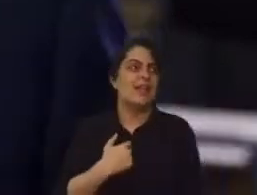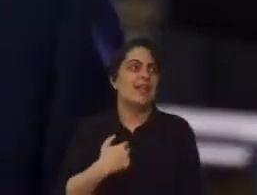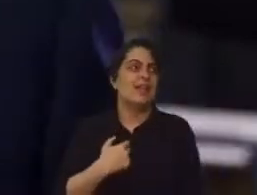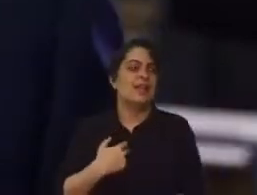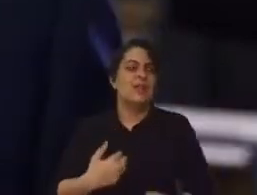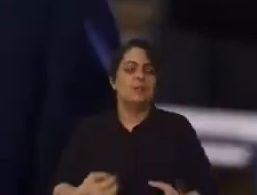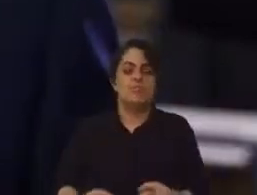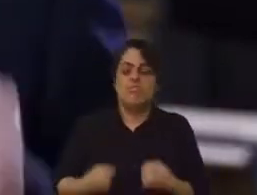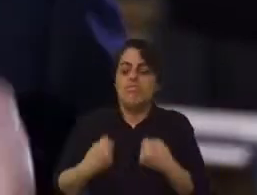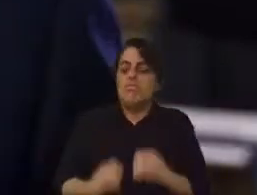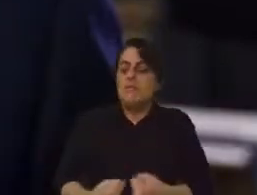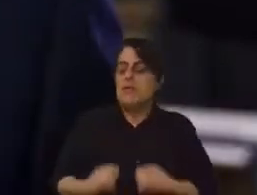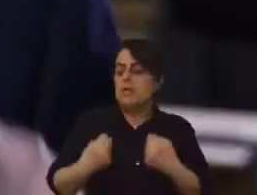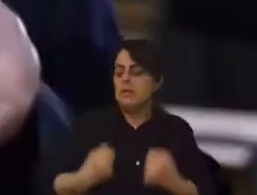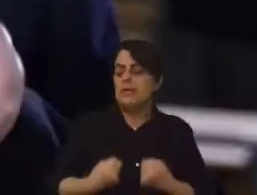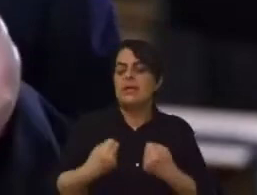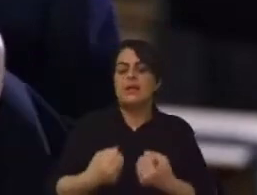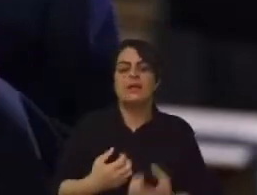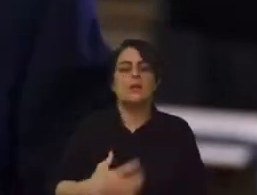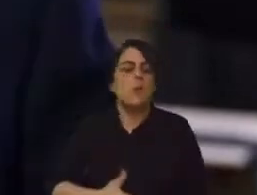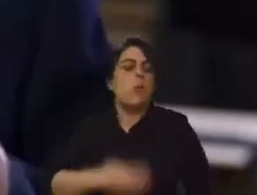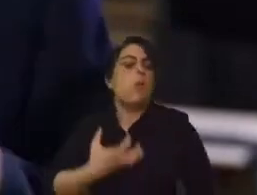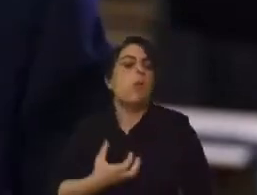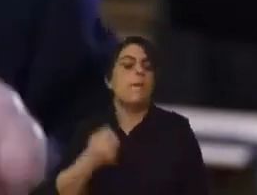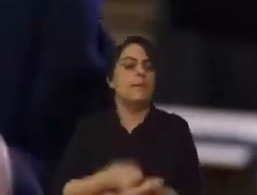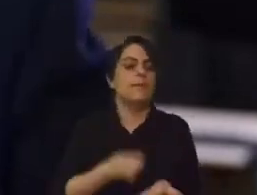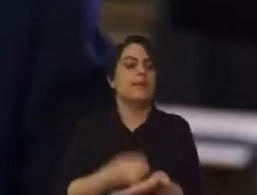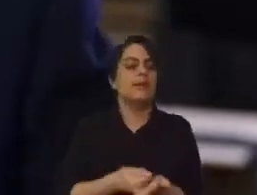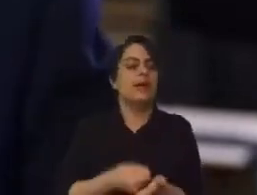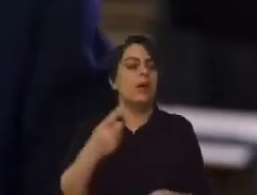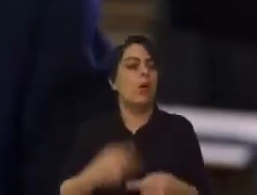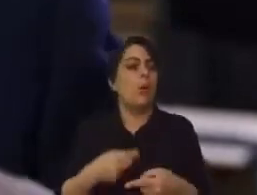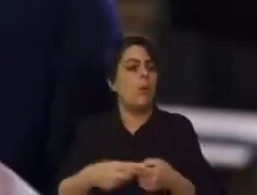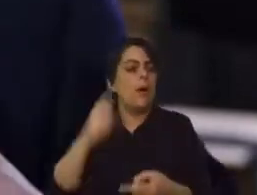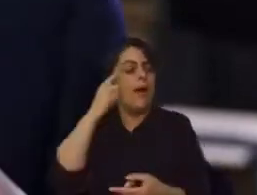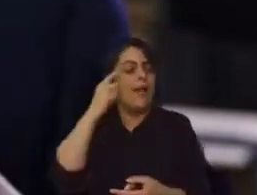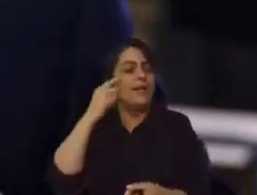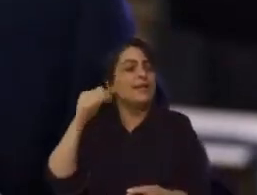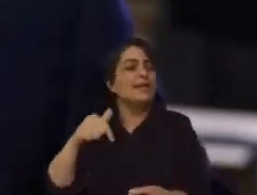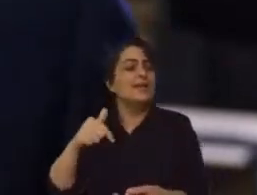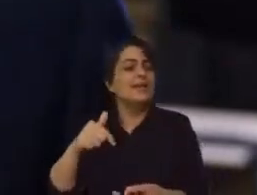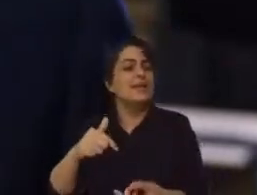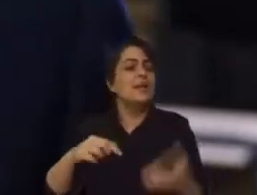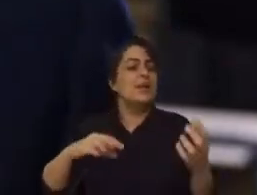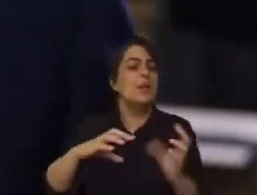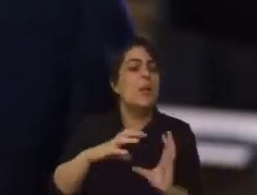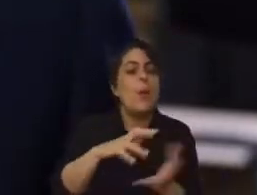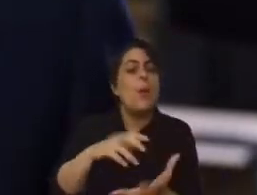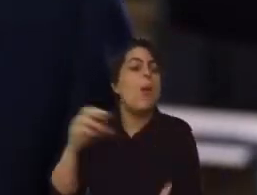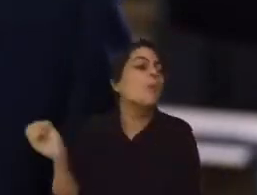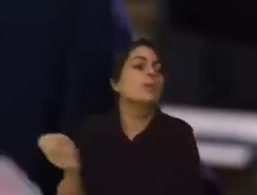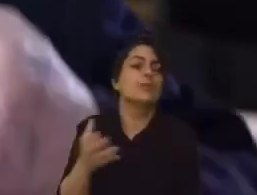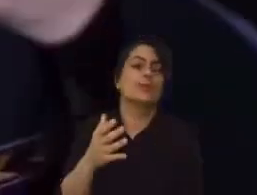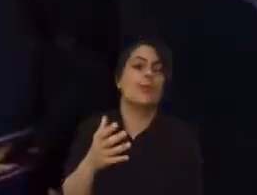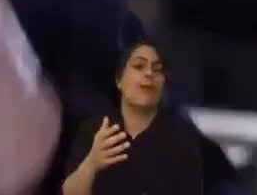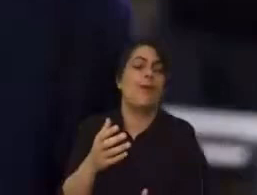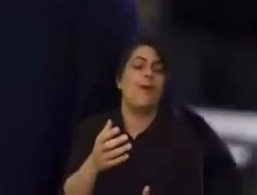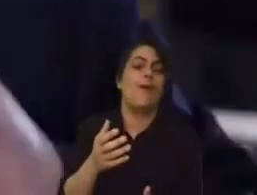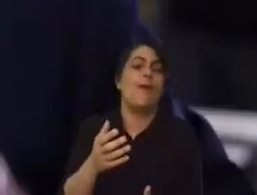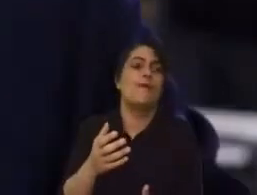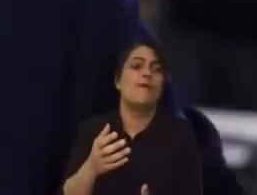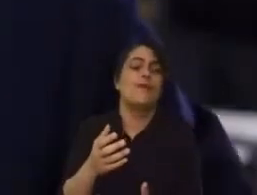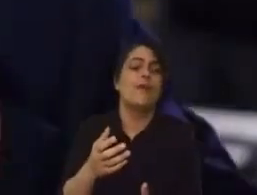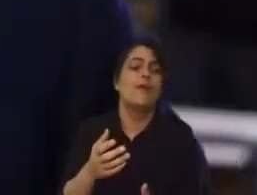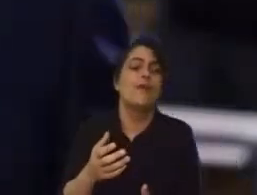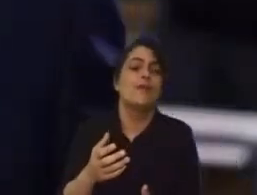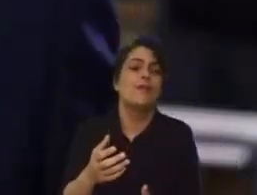eu acho que a construção do mundo novo que nós queremos construir, Sérgio, depende de nós. Depende de